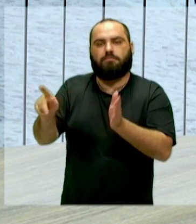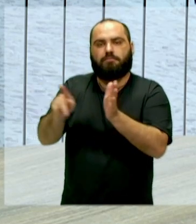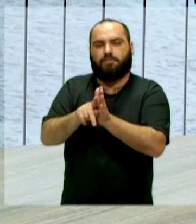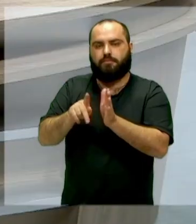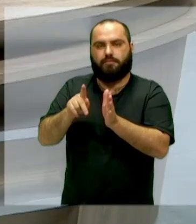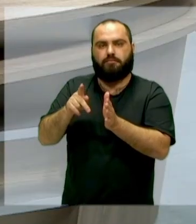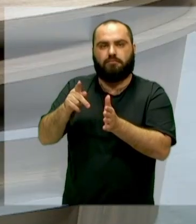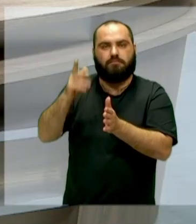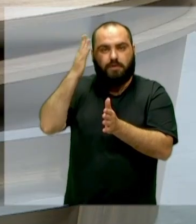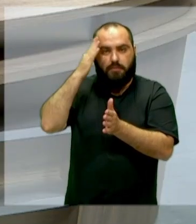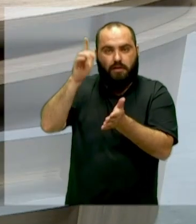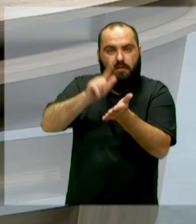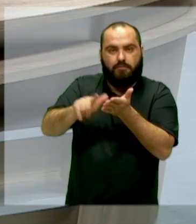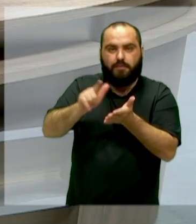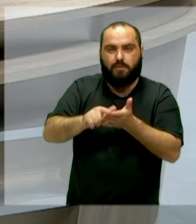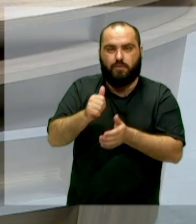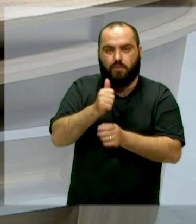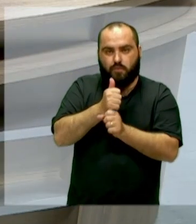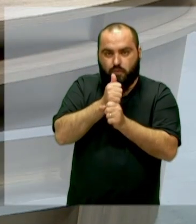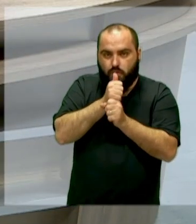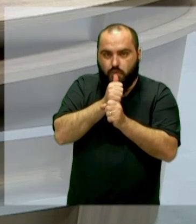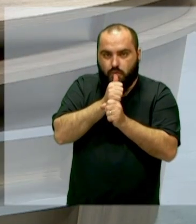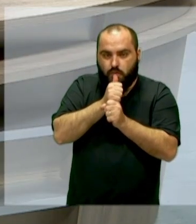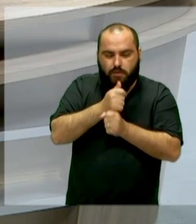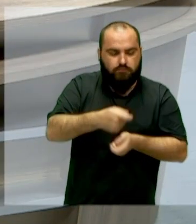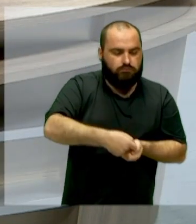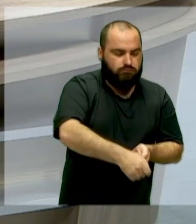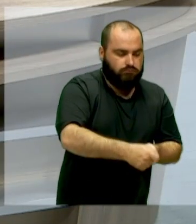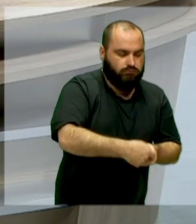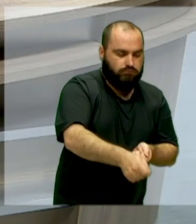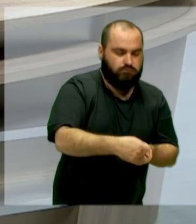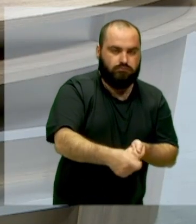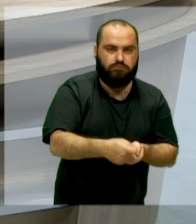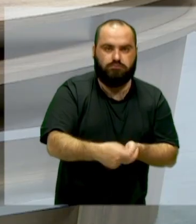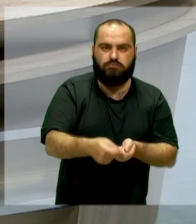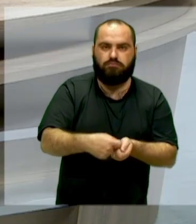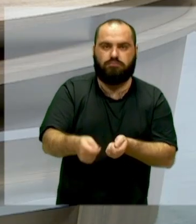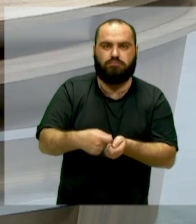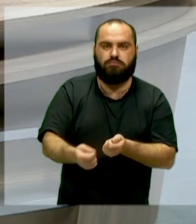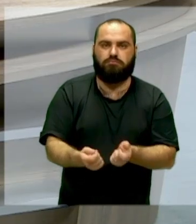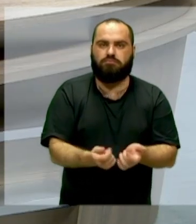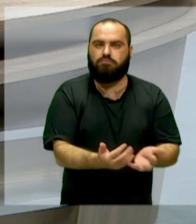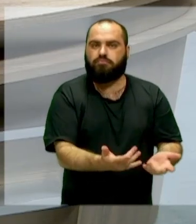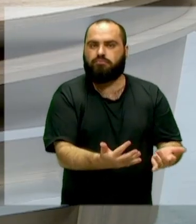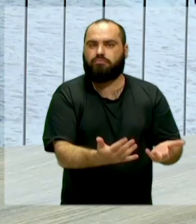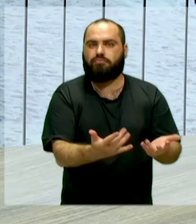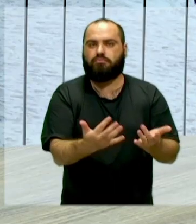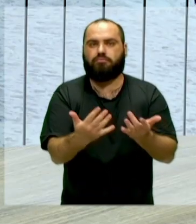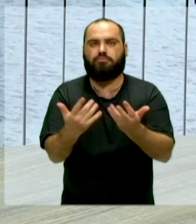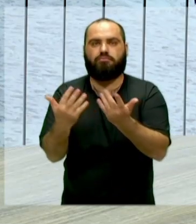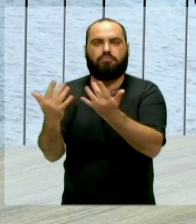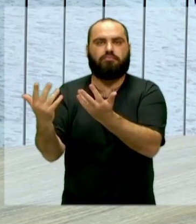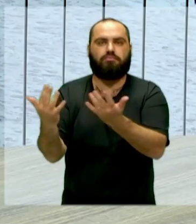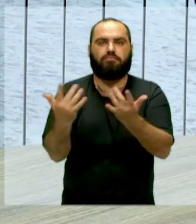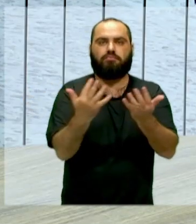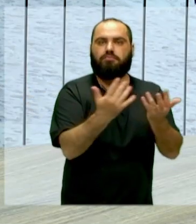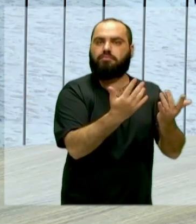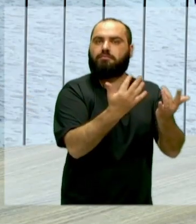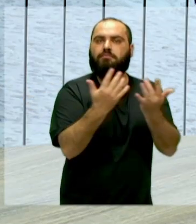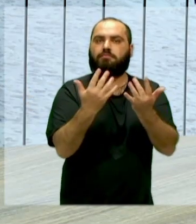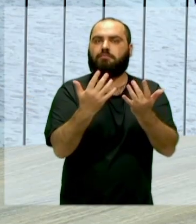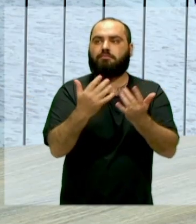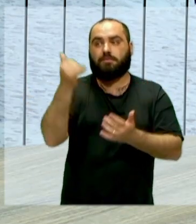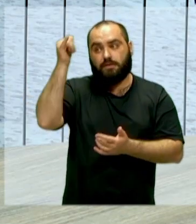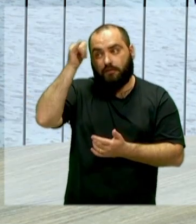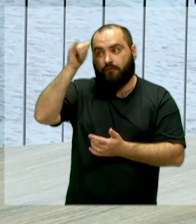direto na horta né aquela aquela erva mate indo voltando pra terra vai virar um adubo e aquilo ali se e evita